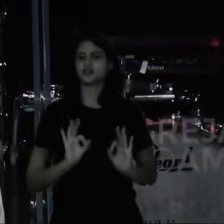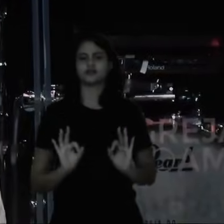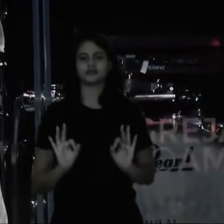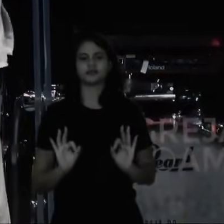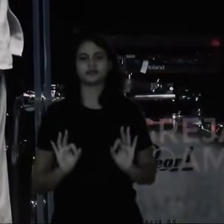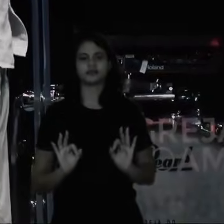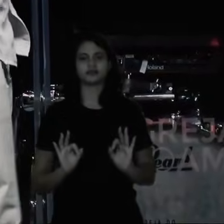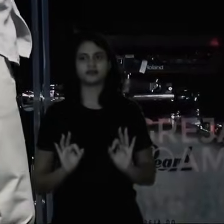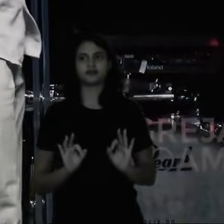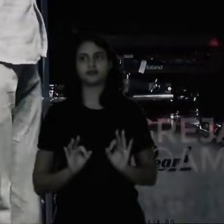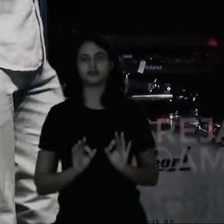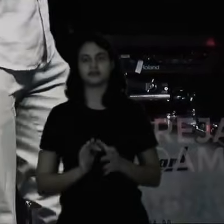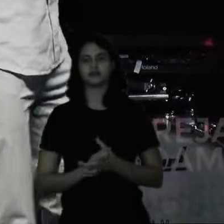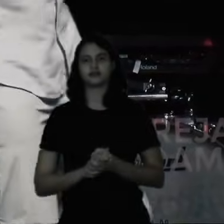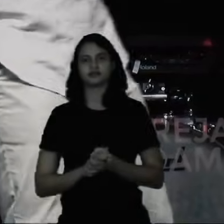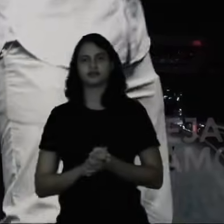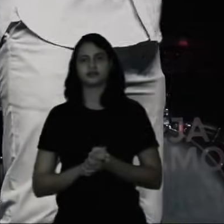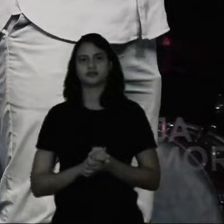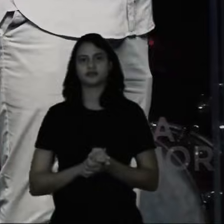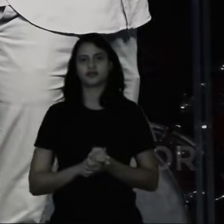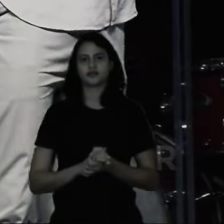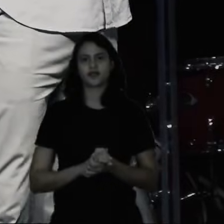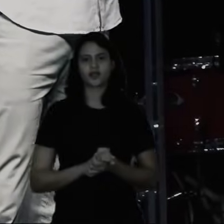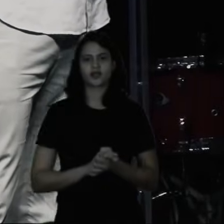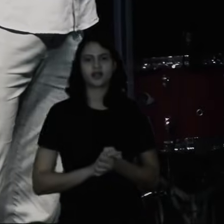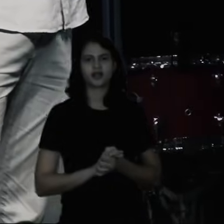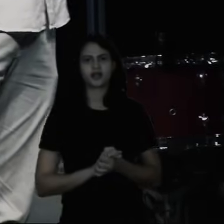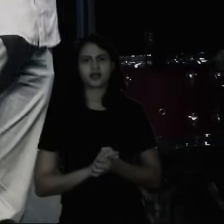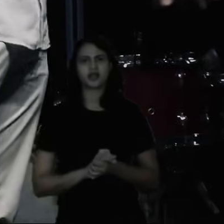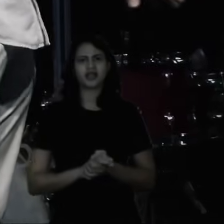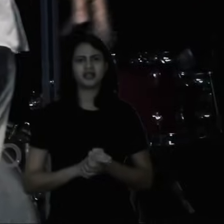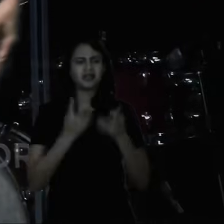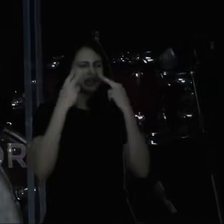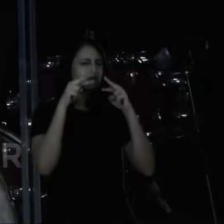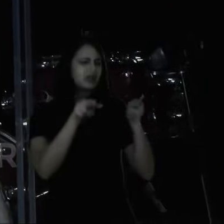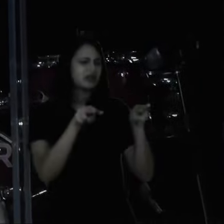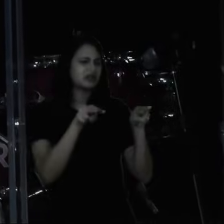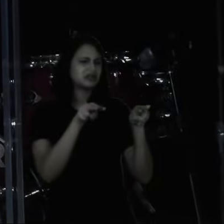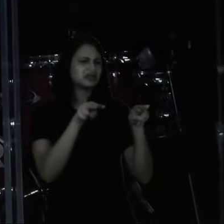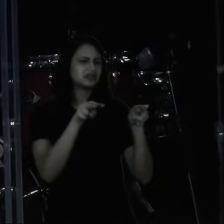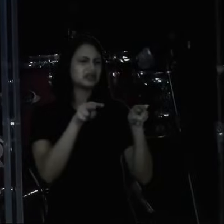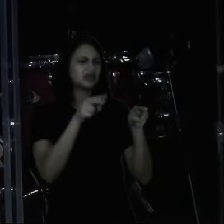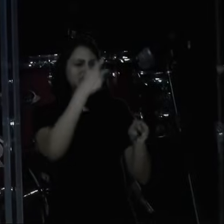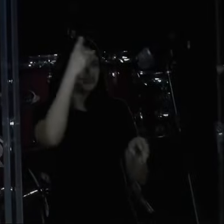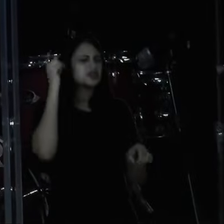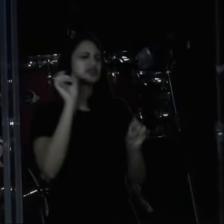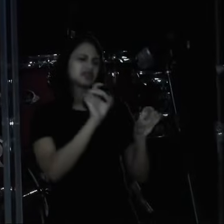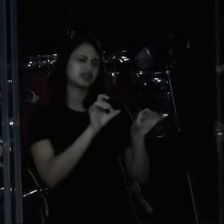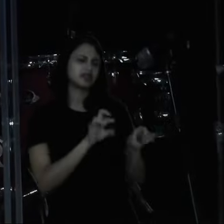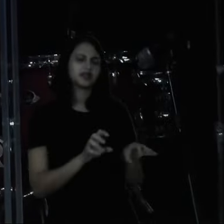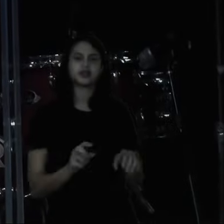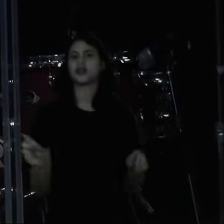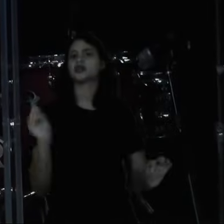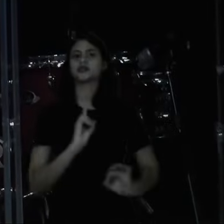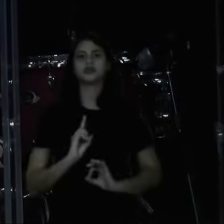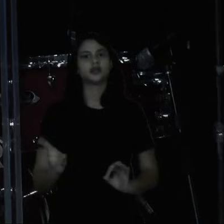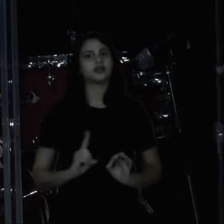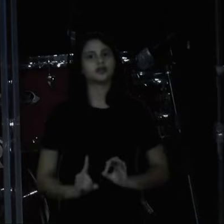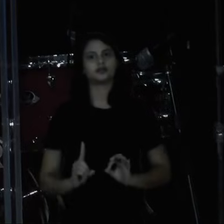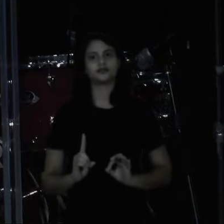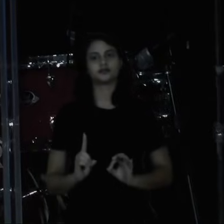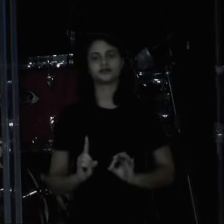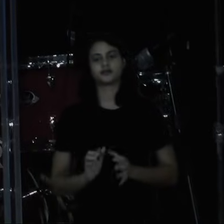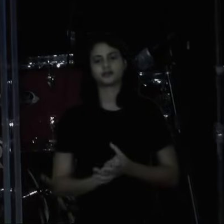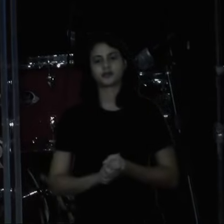simplesmente olhando para trás, para aquilo que fizeram contra você, deixa eu te dizer: ah, meu Deus, se eu